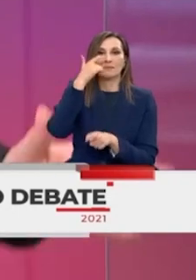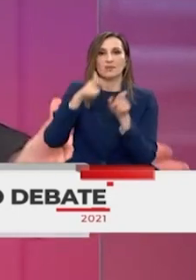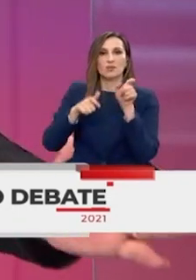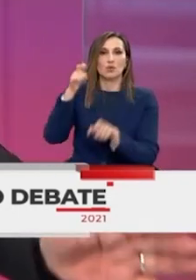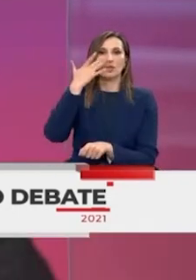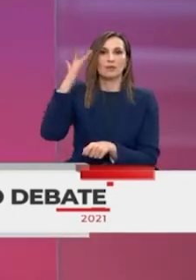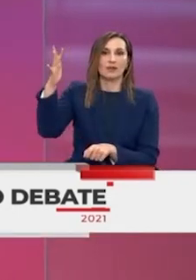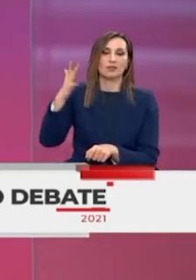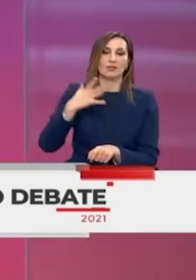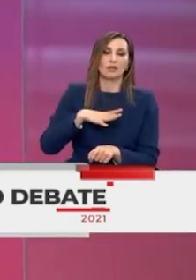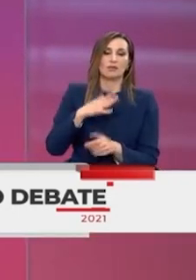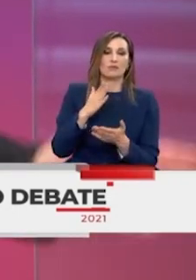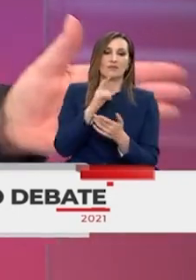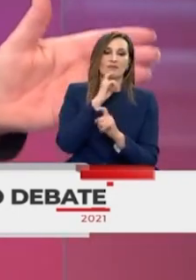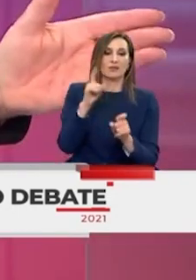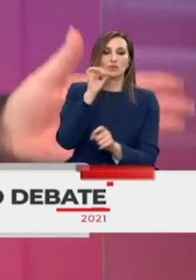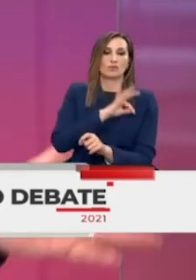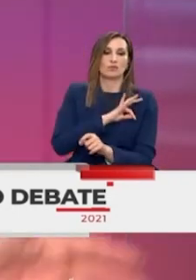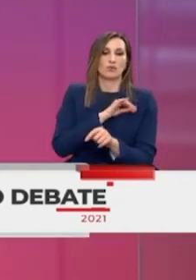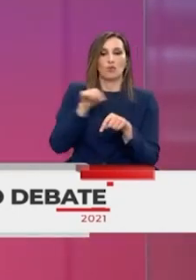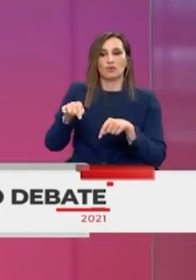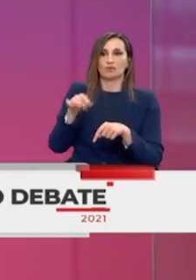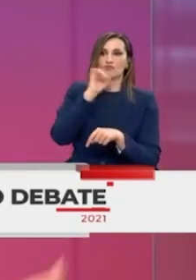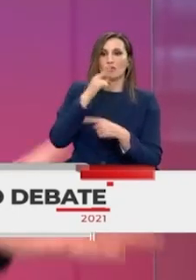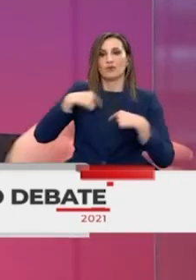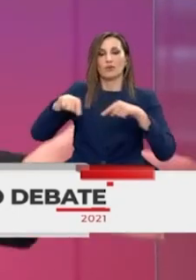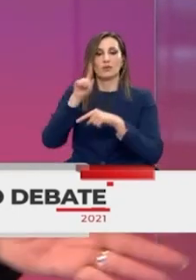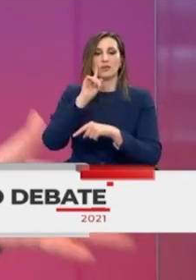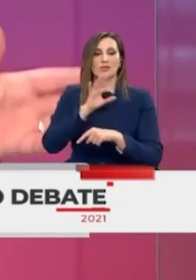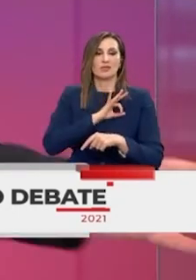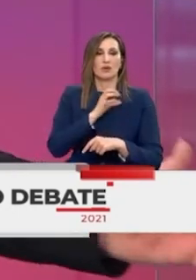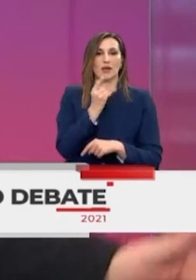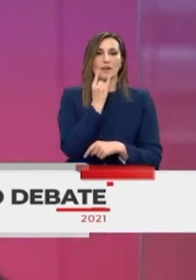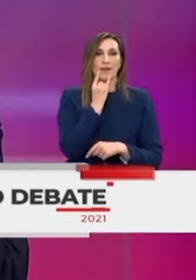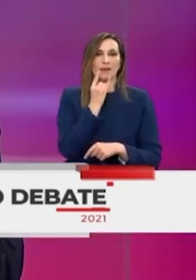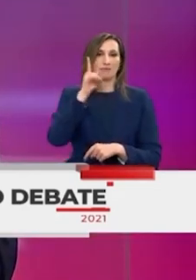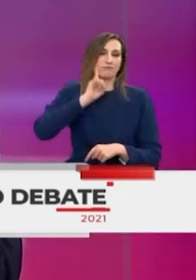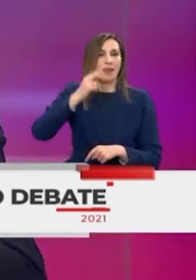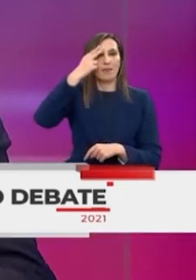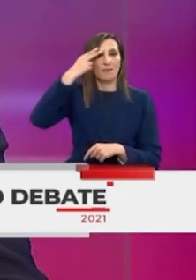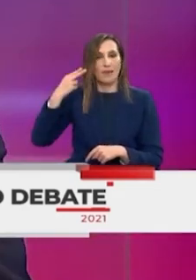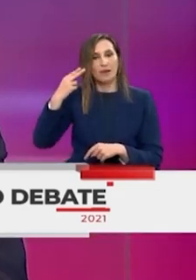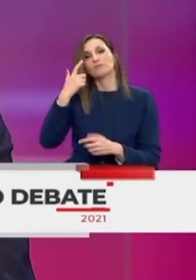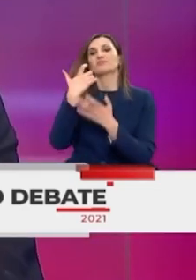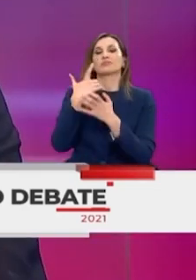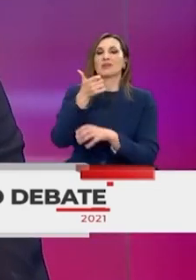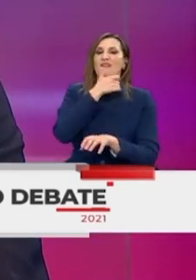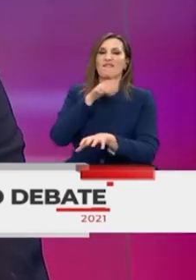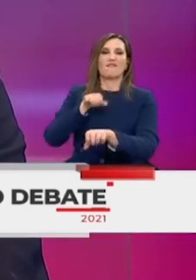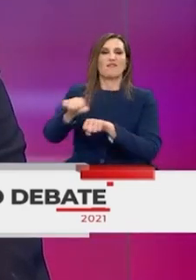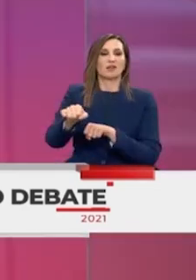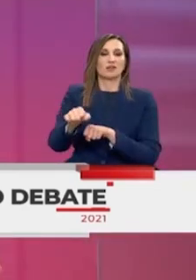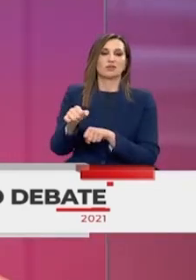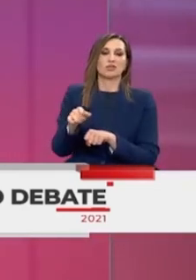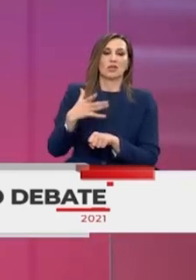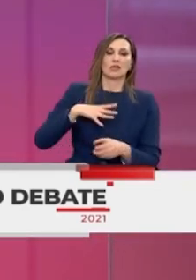Eu quero só lembrar, este senhor ainda hoje se reuniu com a senhora Le Pen, uma destacada fascista,